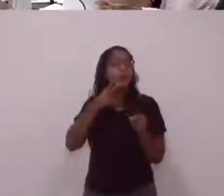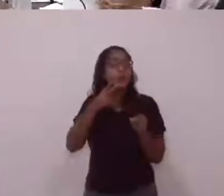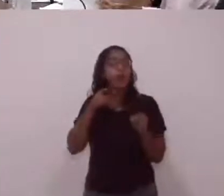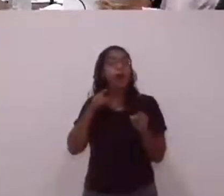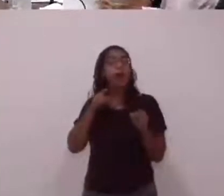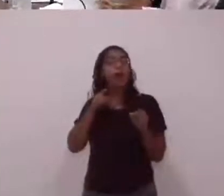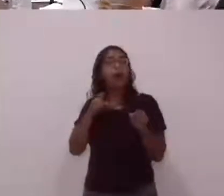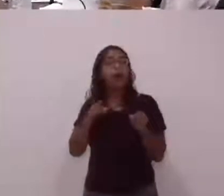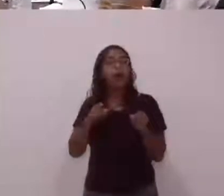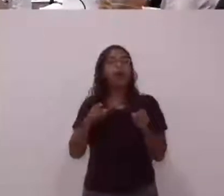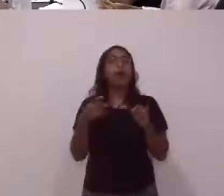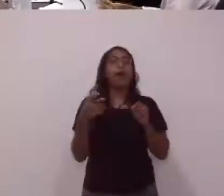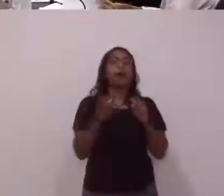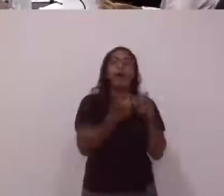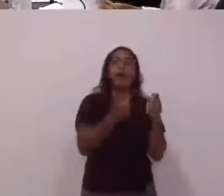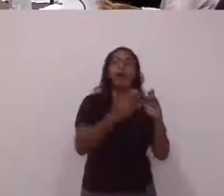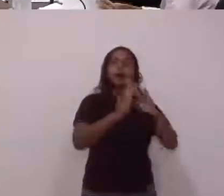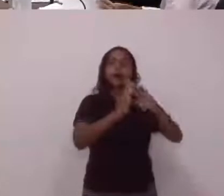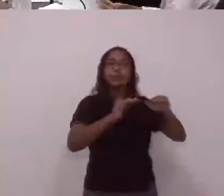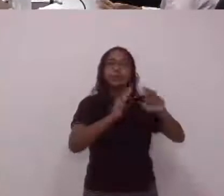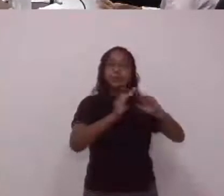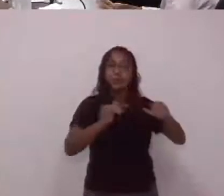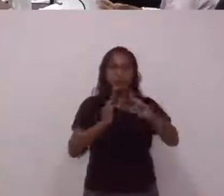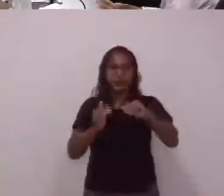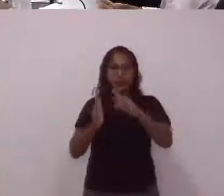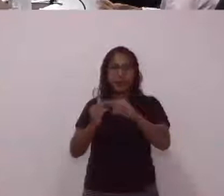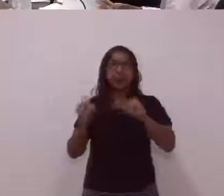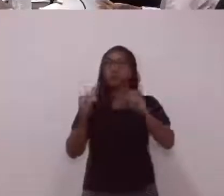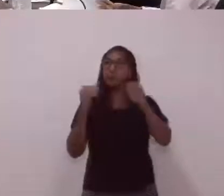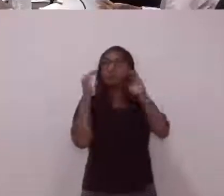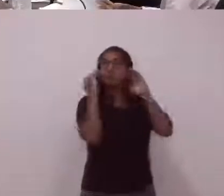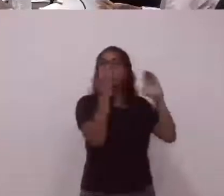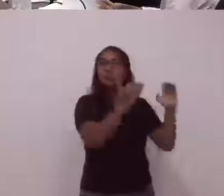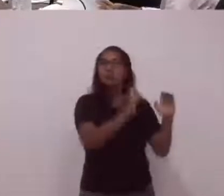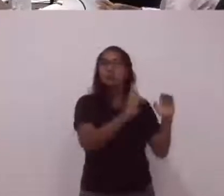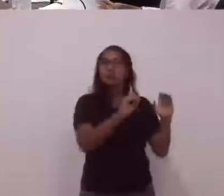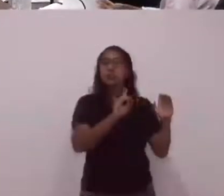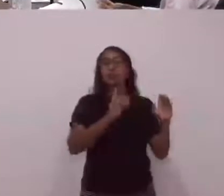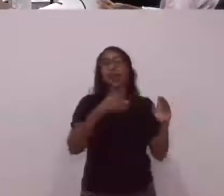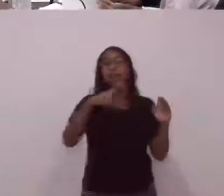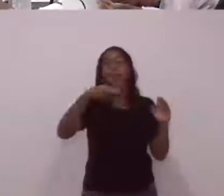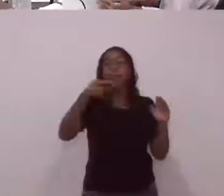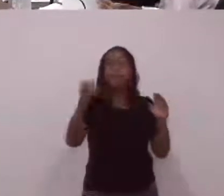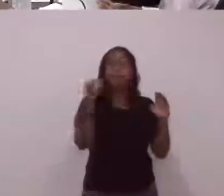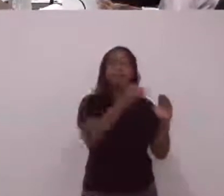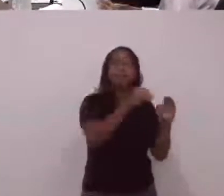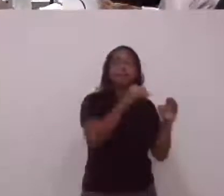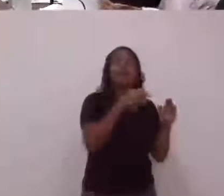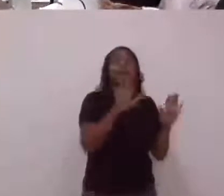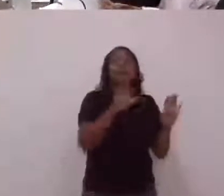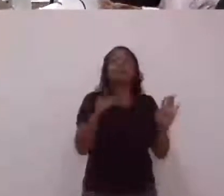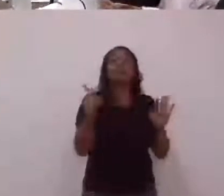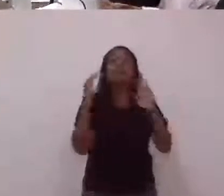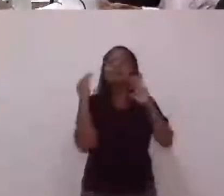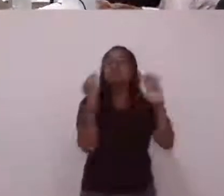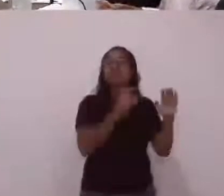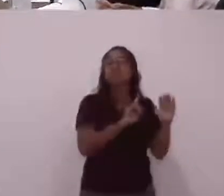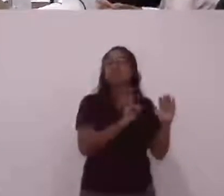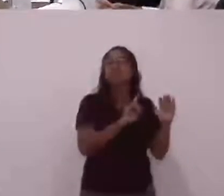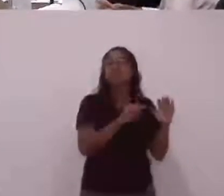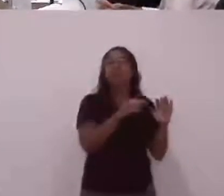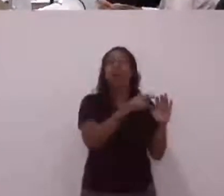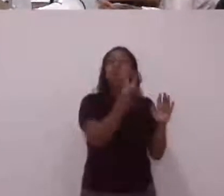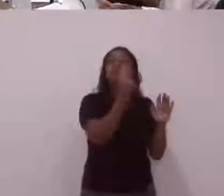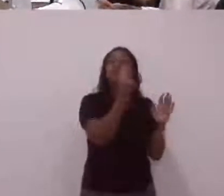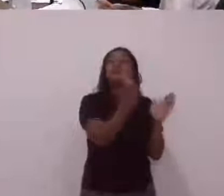exigências para que a corporação militar pudesse ocupar o imóvel. O prejuízo apurado até o momento consiste no